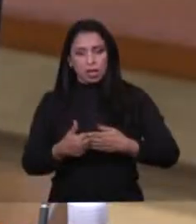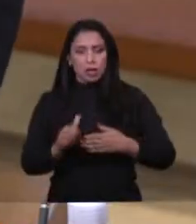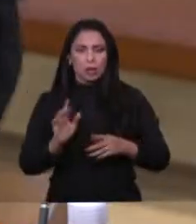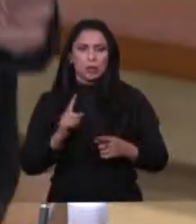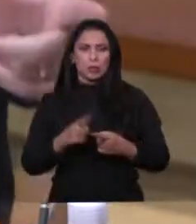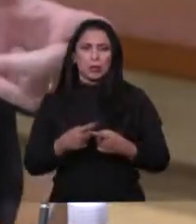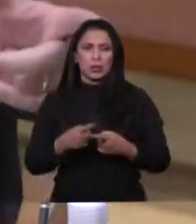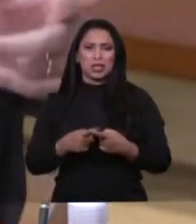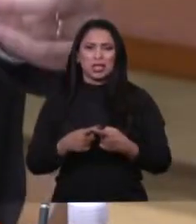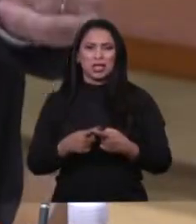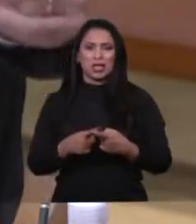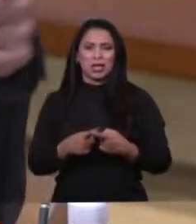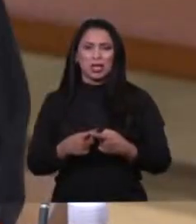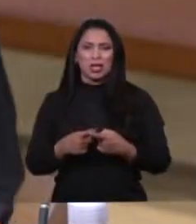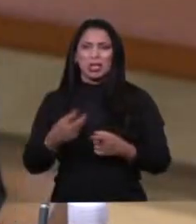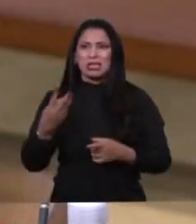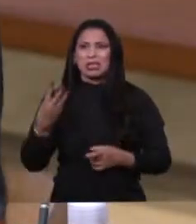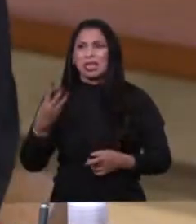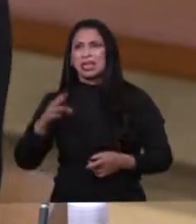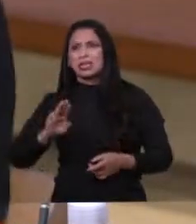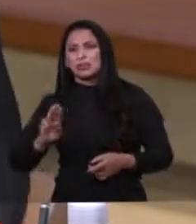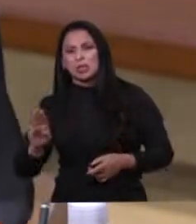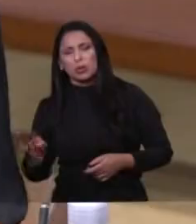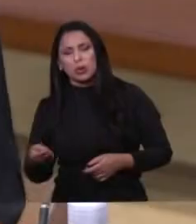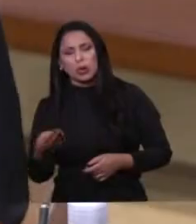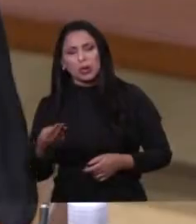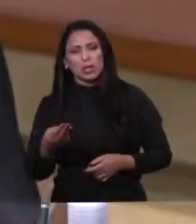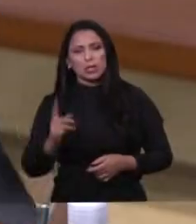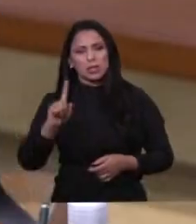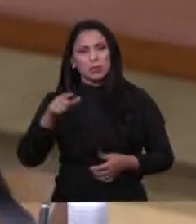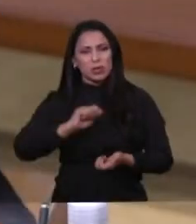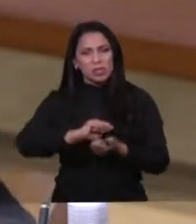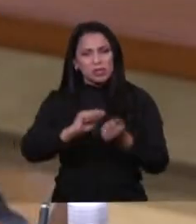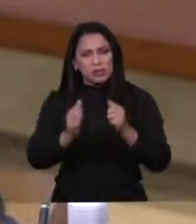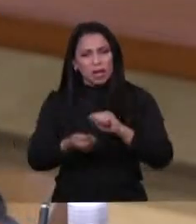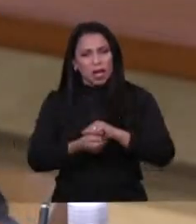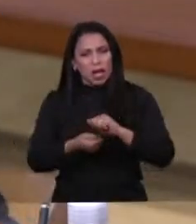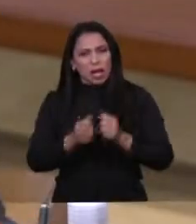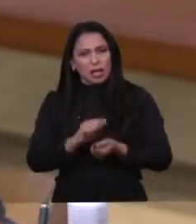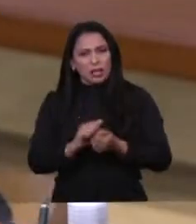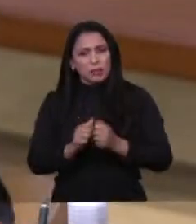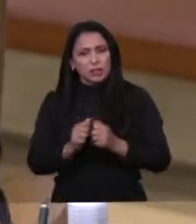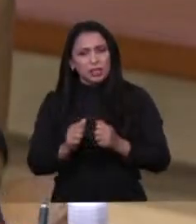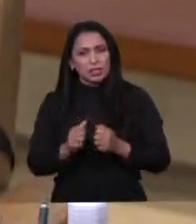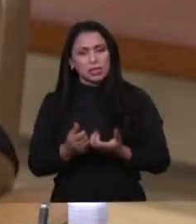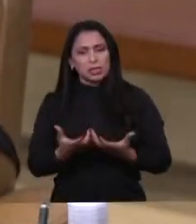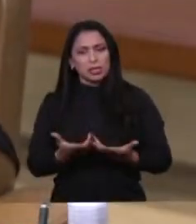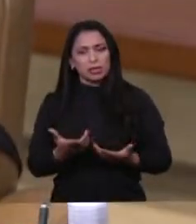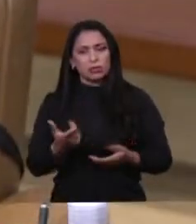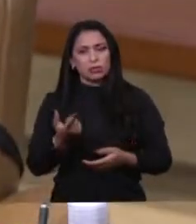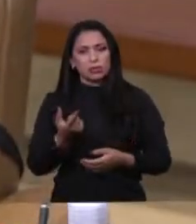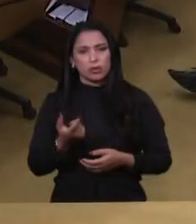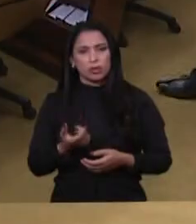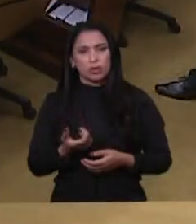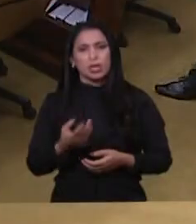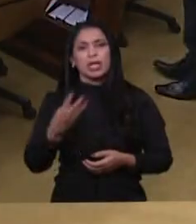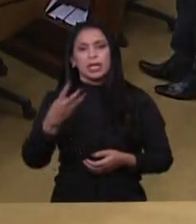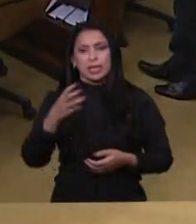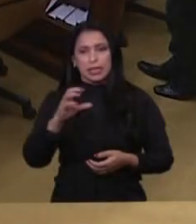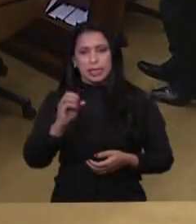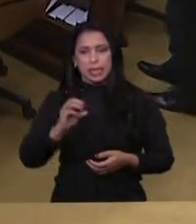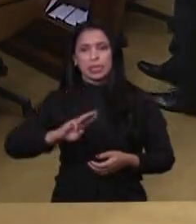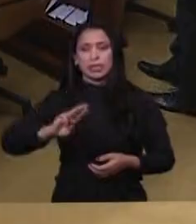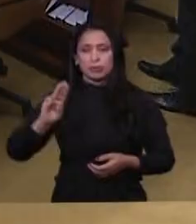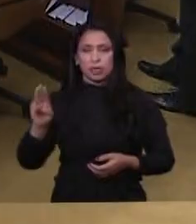Falou-se em 3 milhões, depois foram feitos novos ajustes. mais coletivos, 30 milhões.